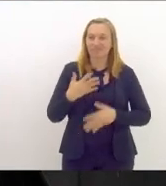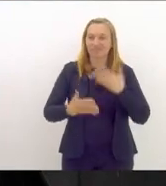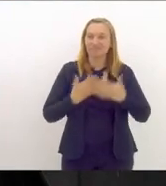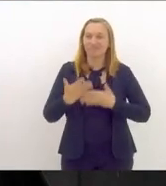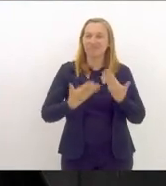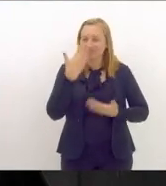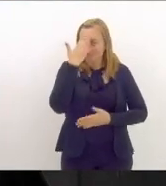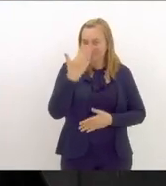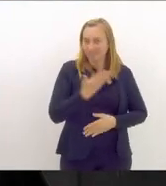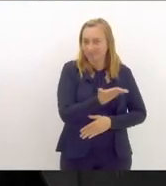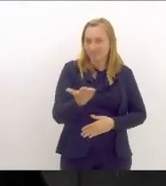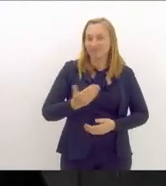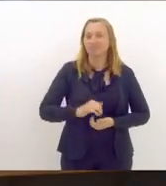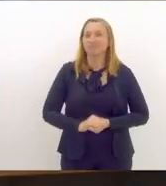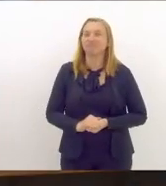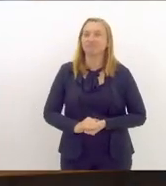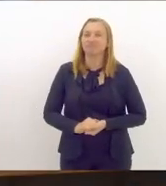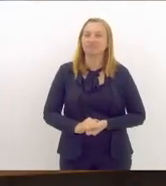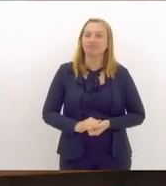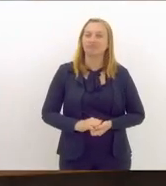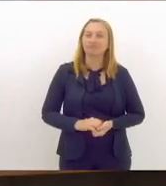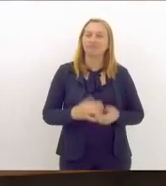Muito obrigado a todos e todas.